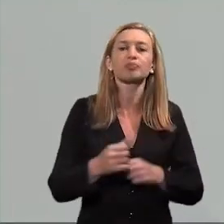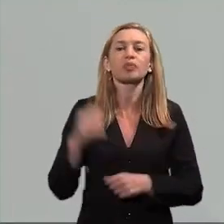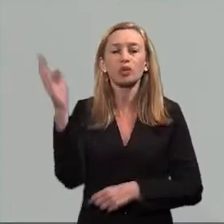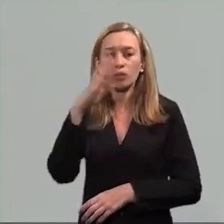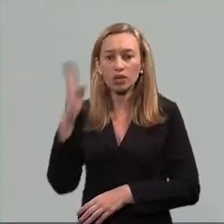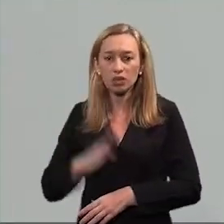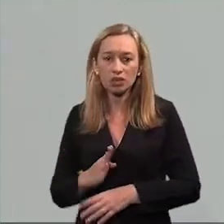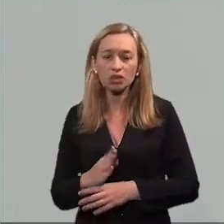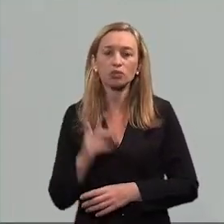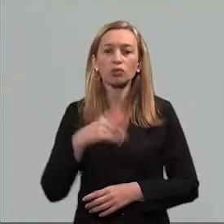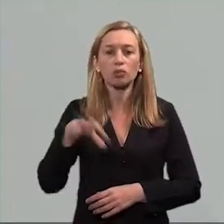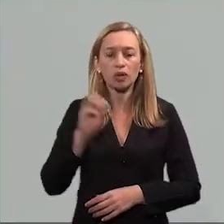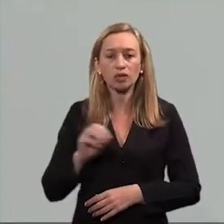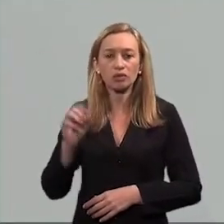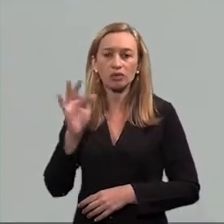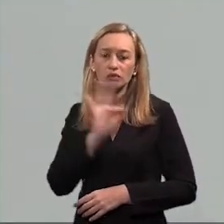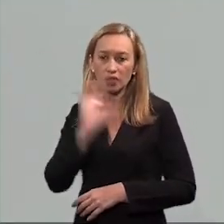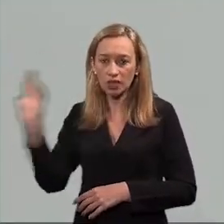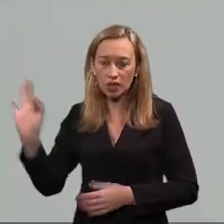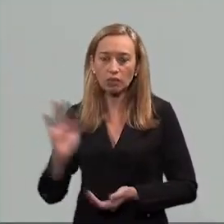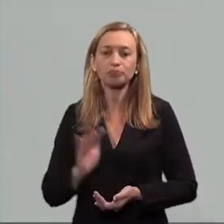CPI da Previdência no plano federal